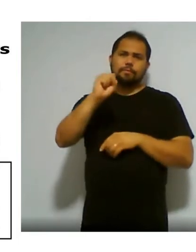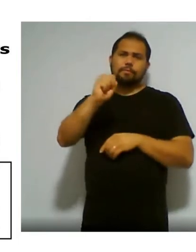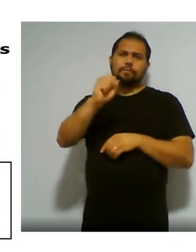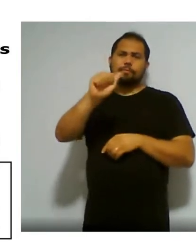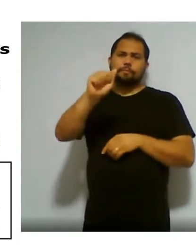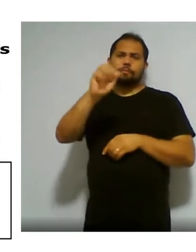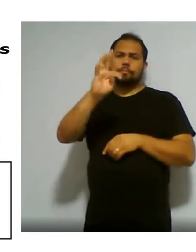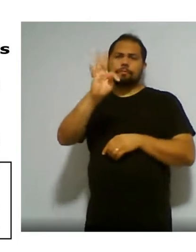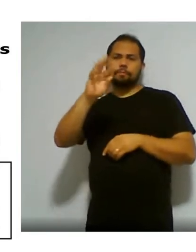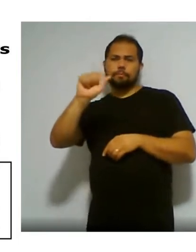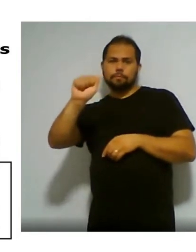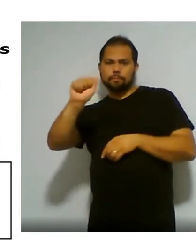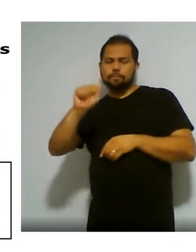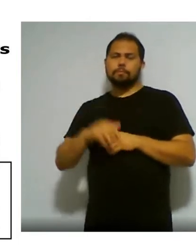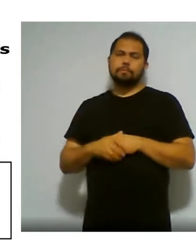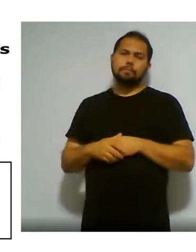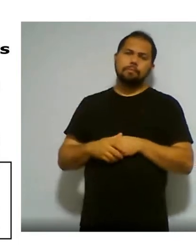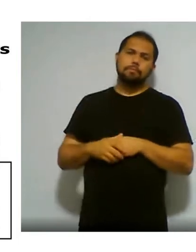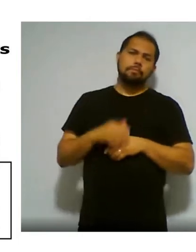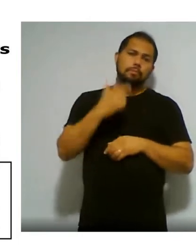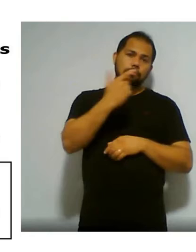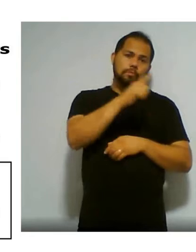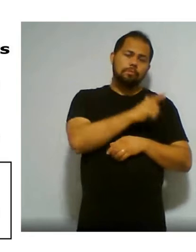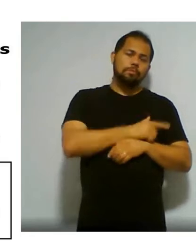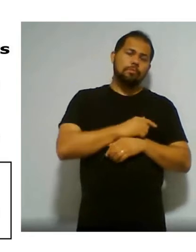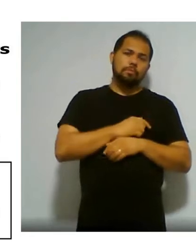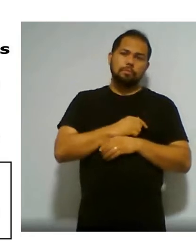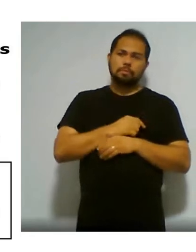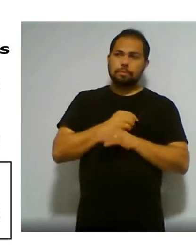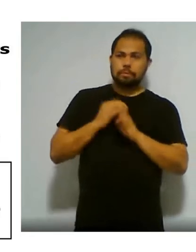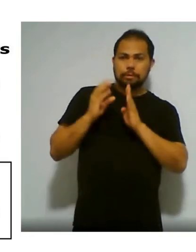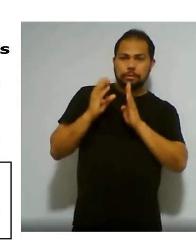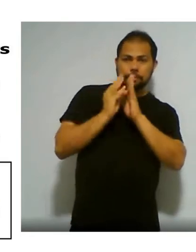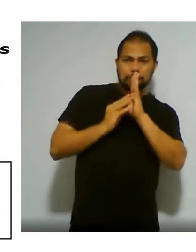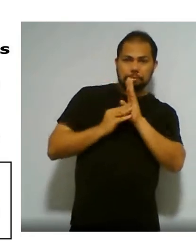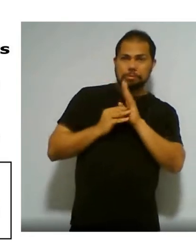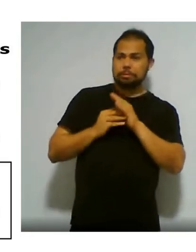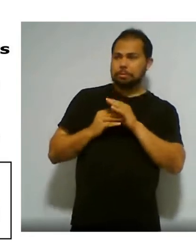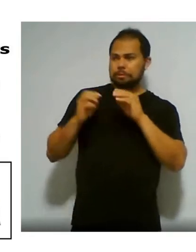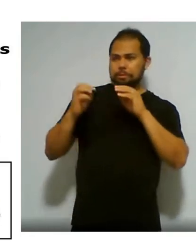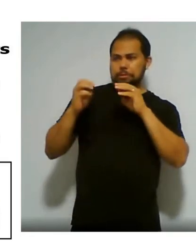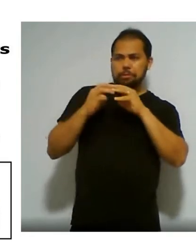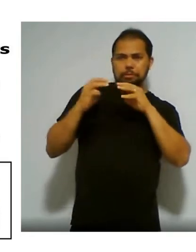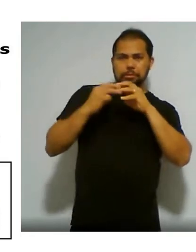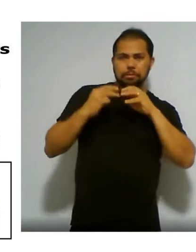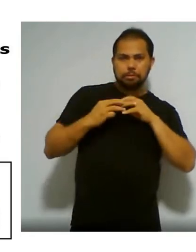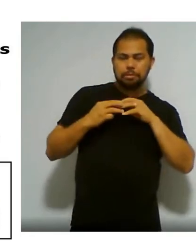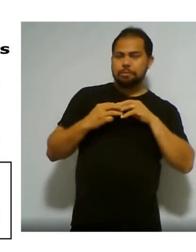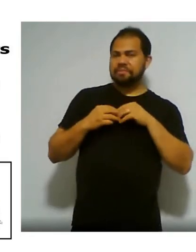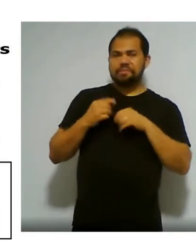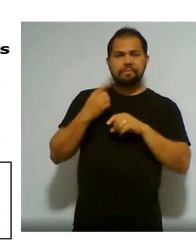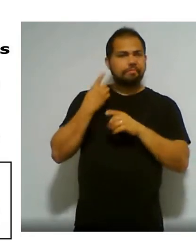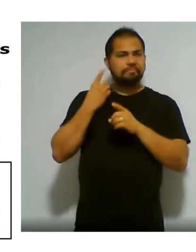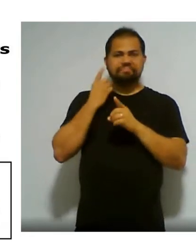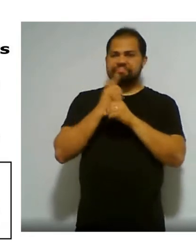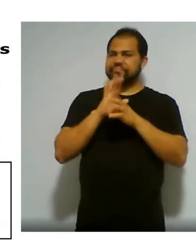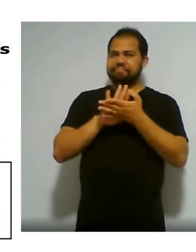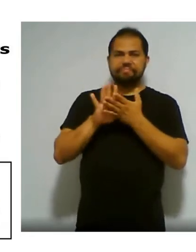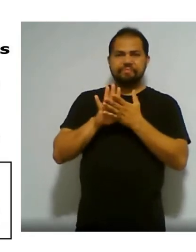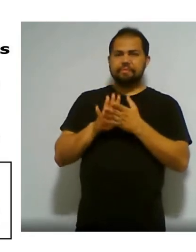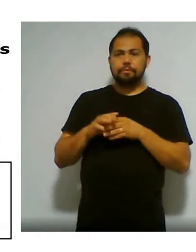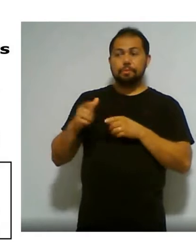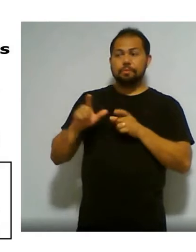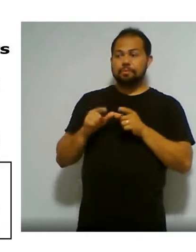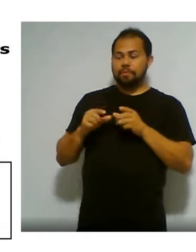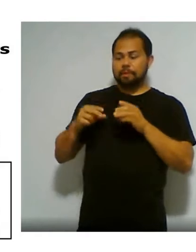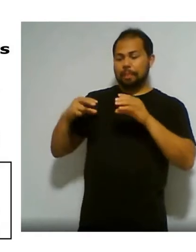vir com SATA. Esses padrões aqui de encaixe da fonte vocês não vão encontrar. Esse aqui é para disquete, já está em desuso. Esse aqui é